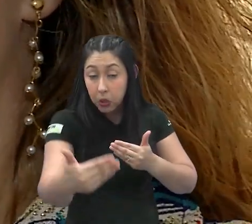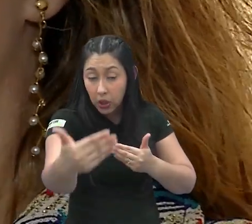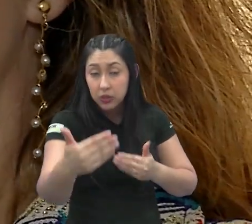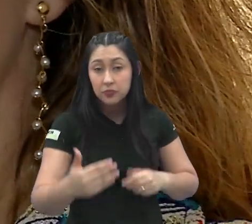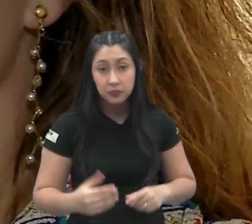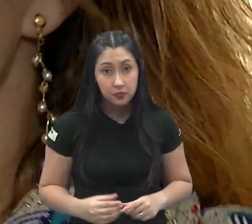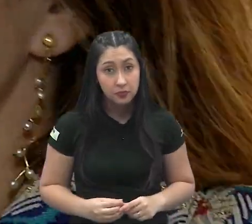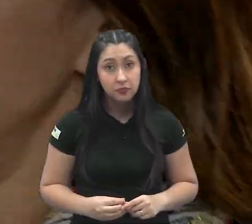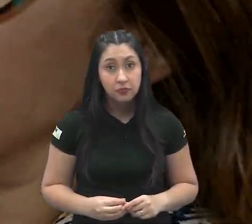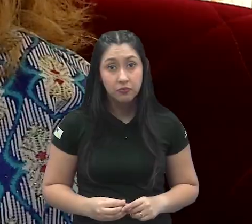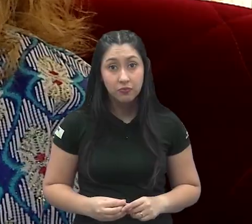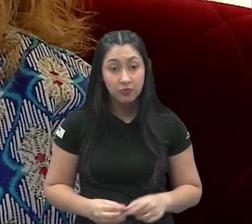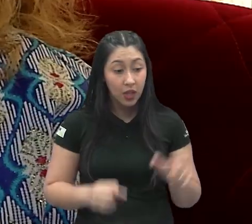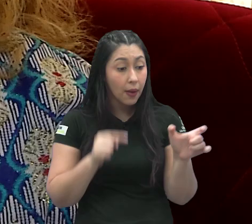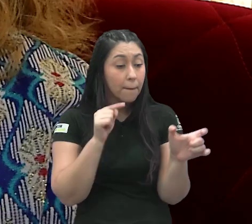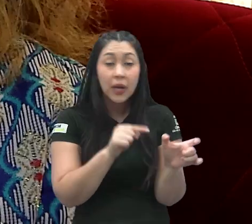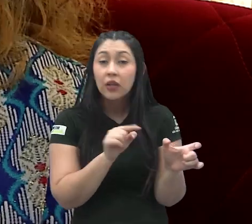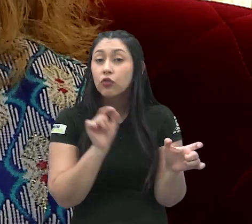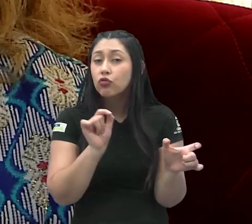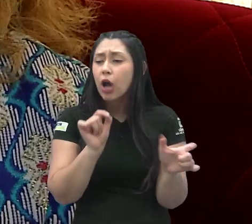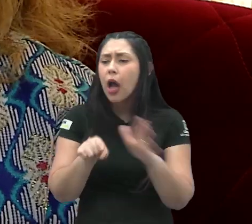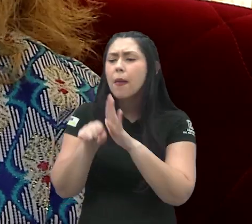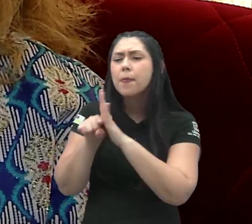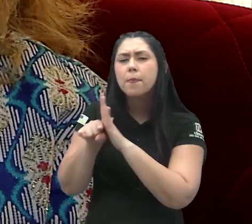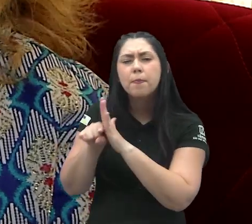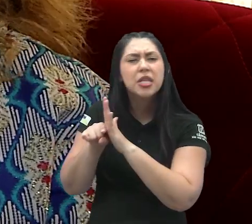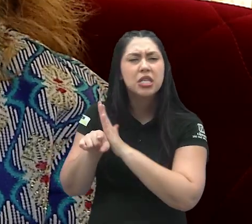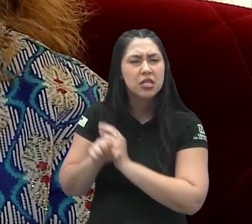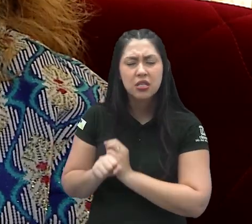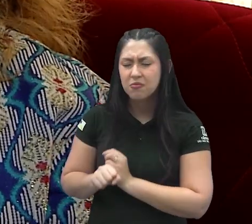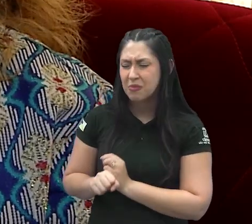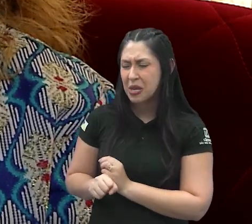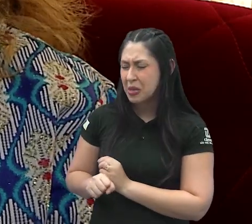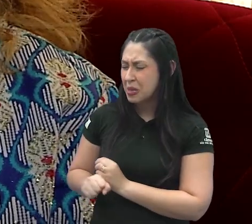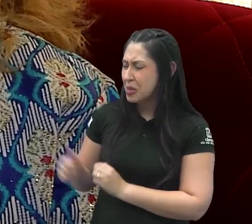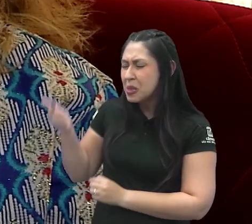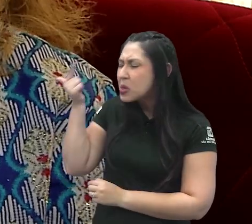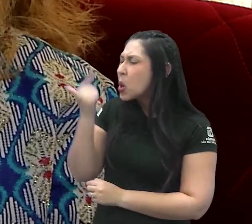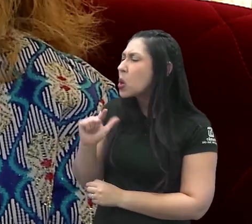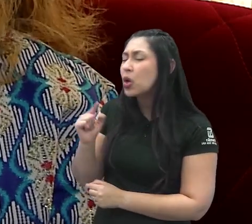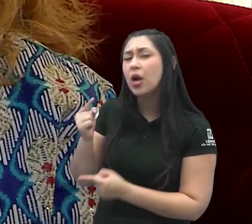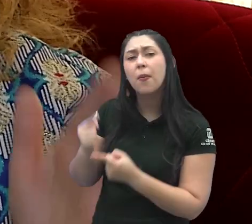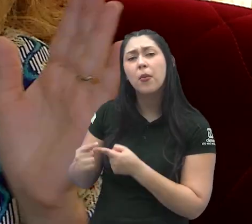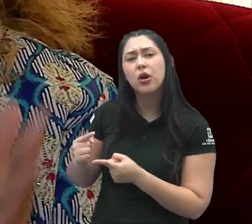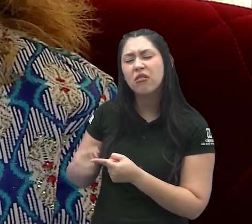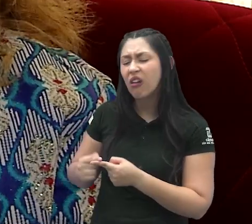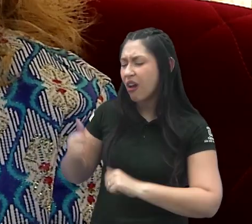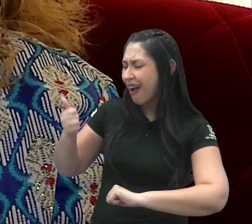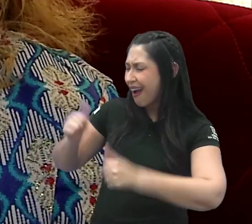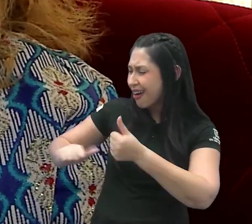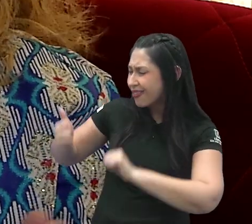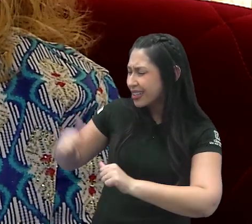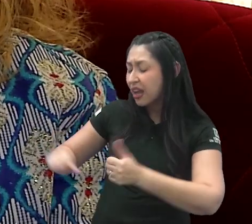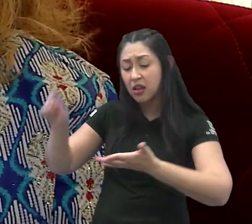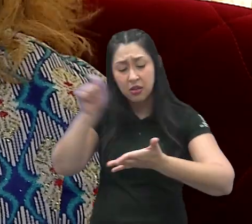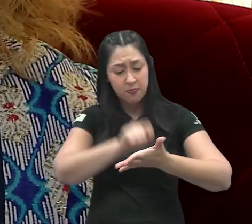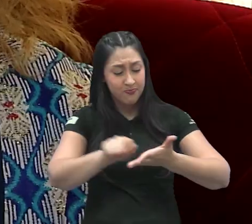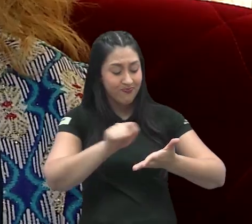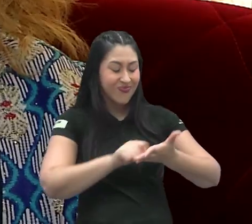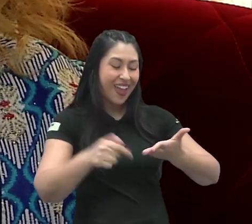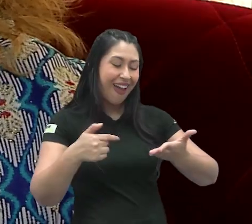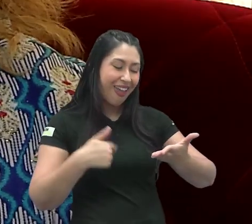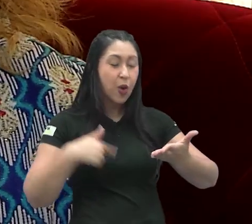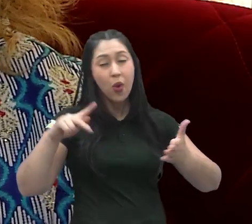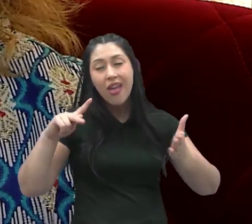as metas do próximo ano. A palavra é investigue por que não deu certo, analise, anote no papelzinho, não deu certo por